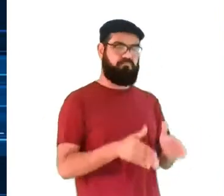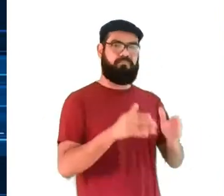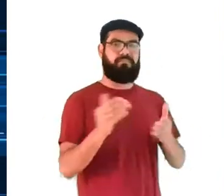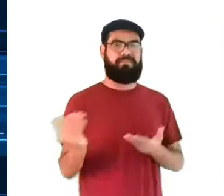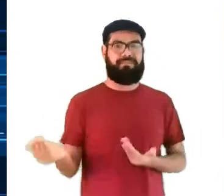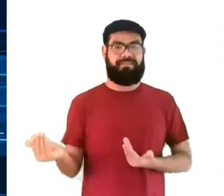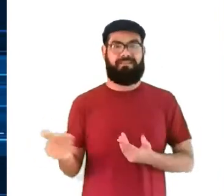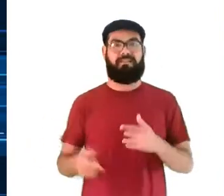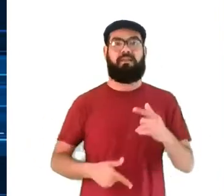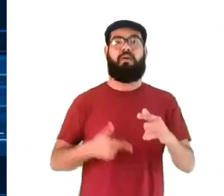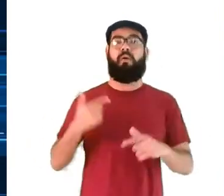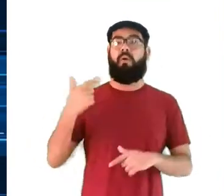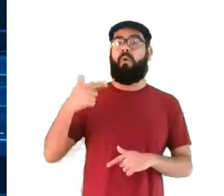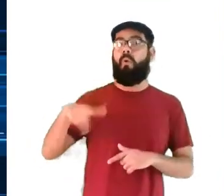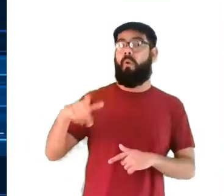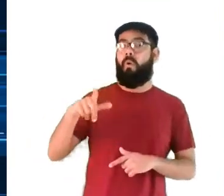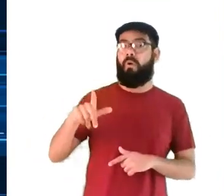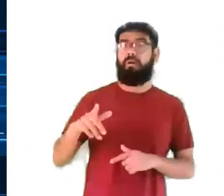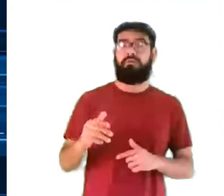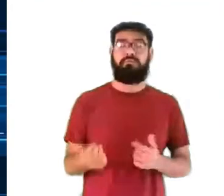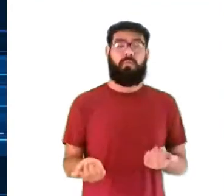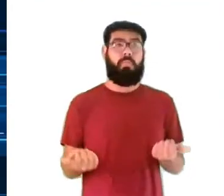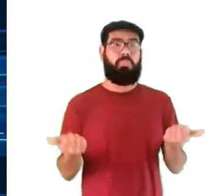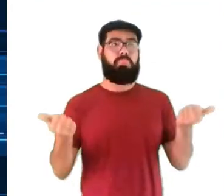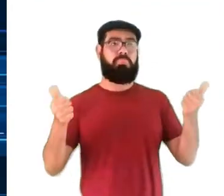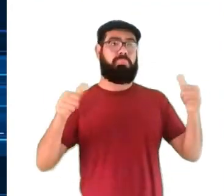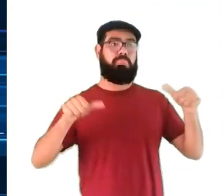também é a desmotivação, né?